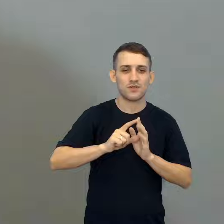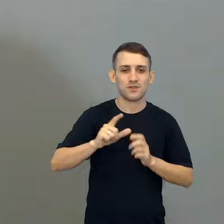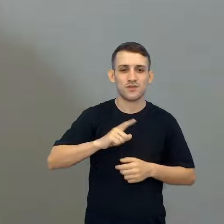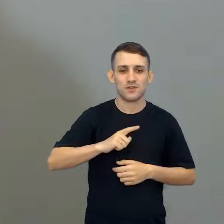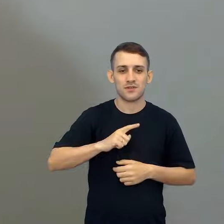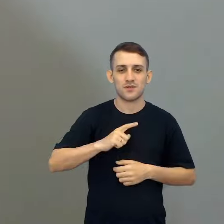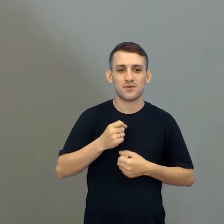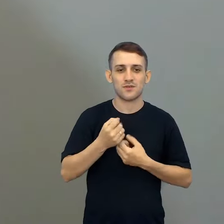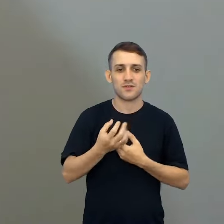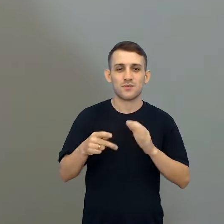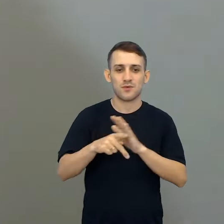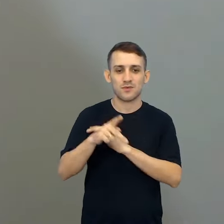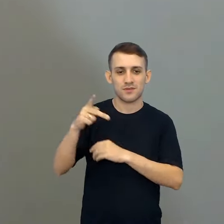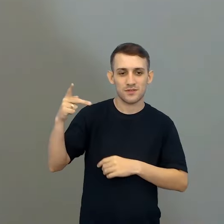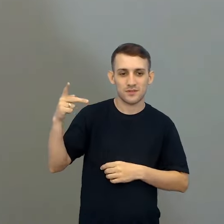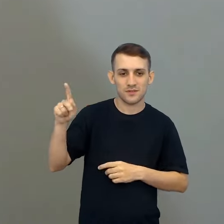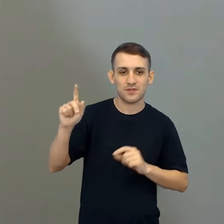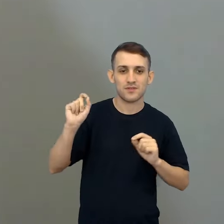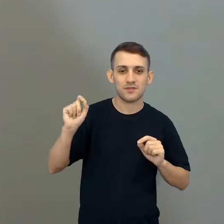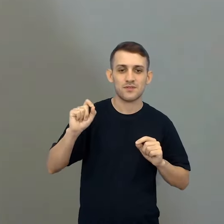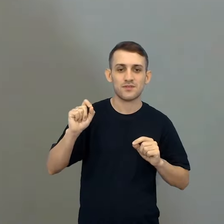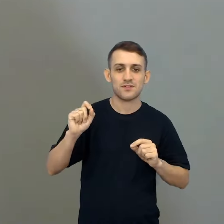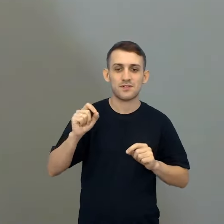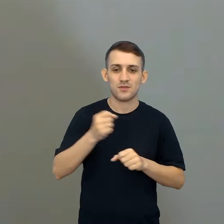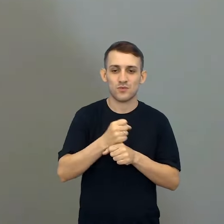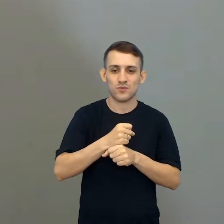que é um jornalista cartunista que faleceu em